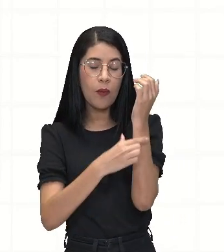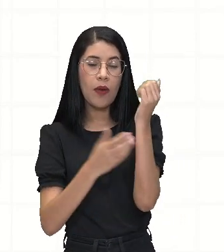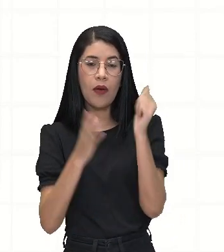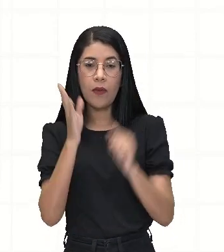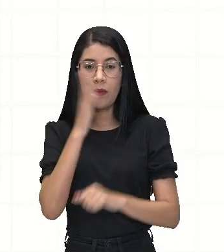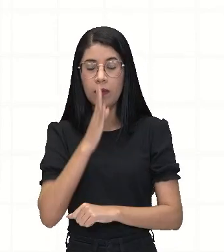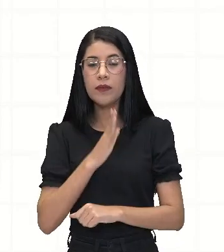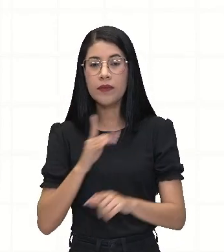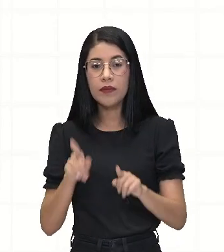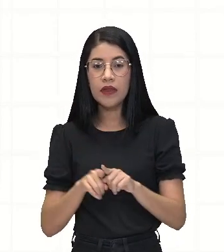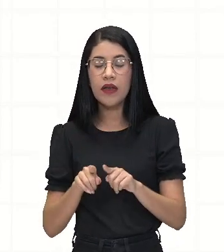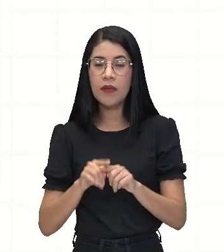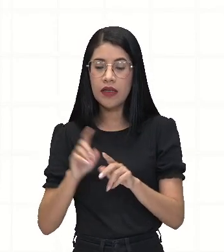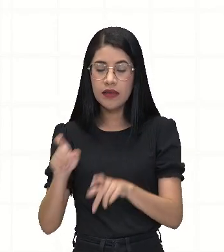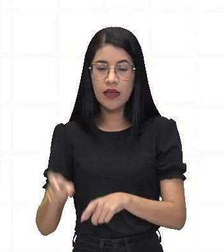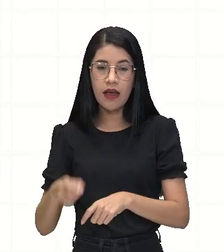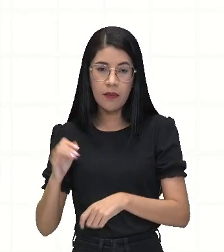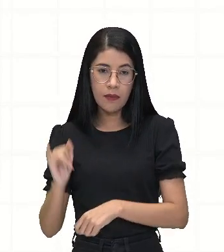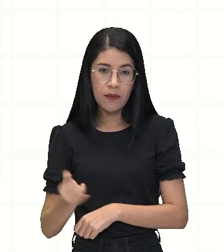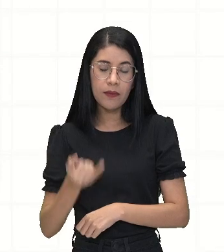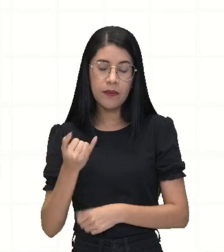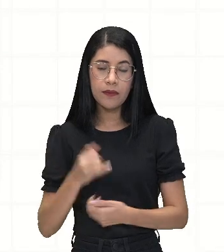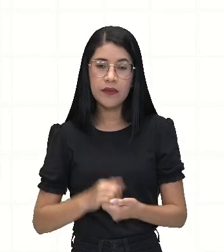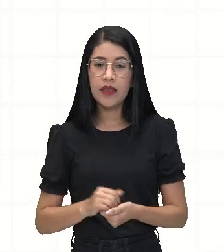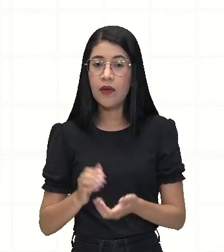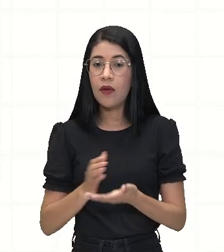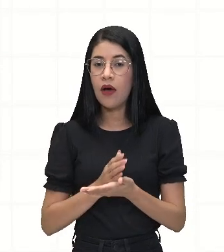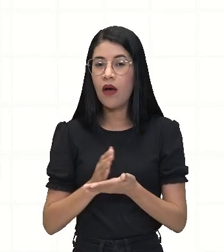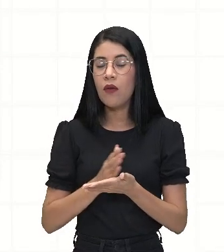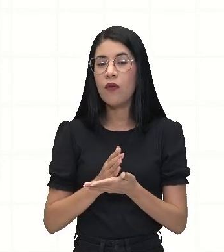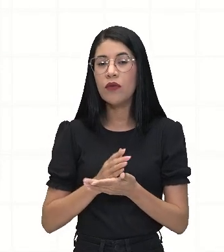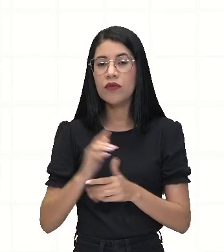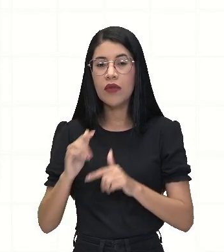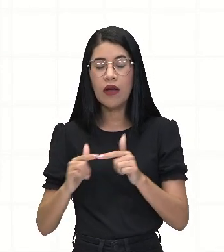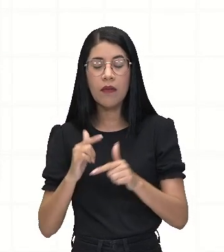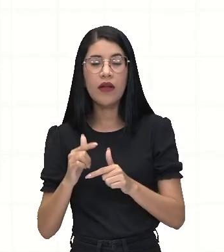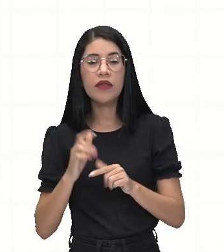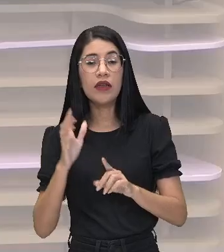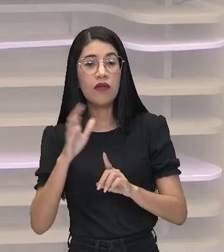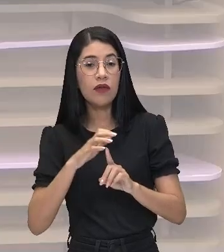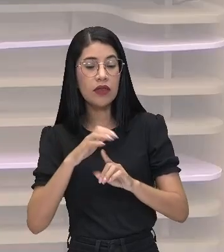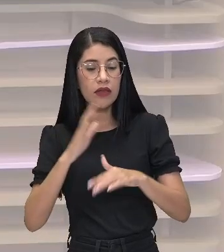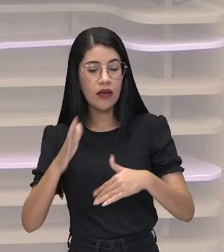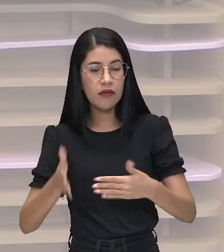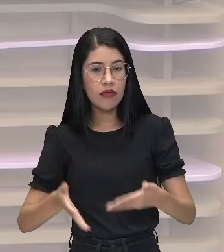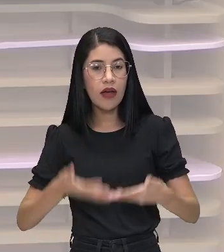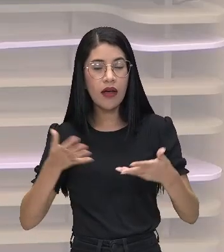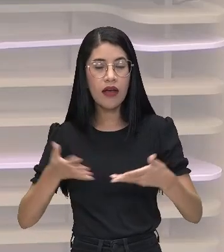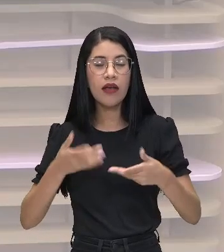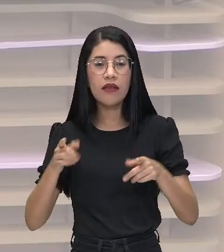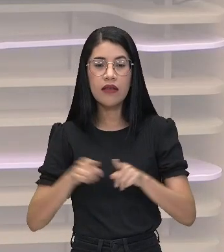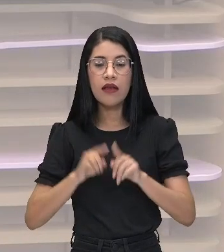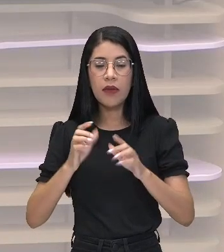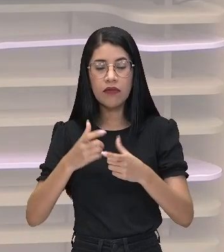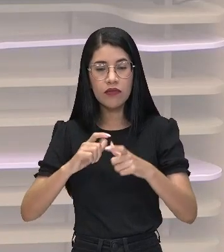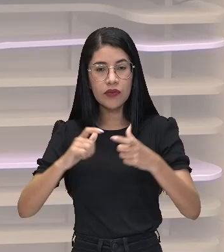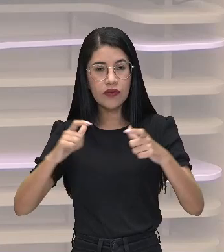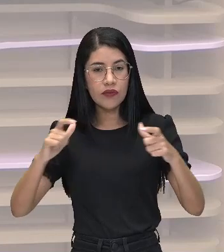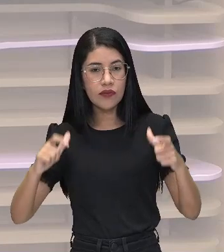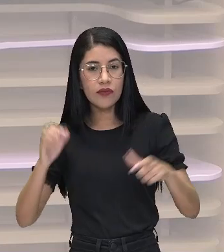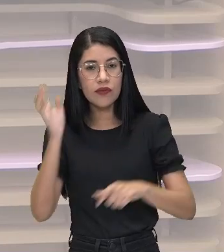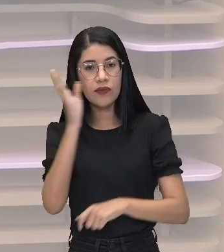bom? Então, algumas das atividades que acabaram impulsionando essa expansão do